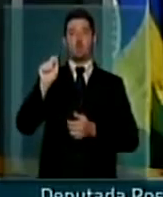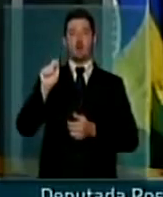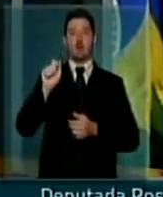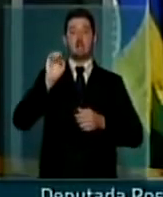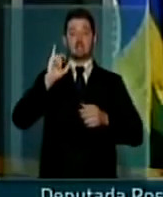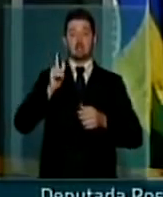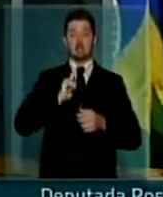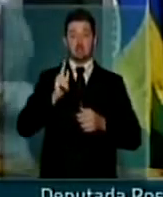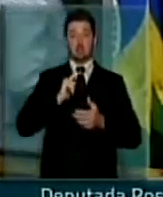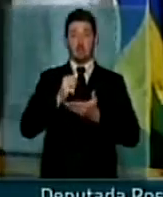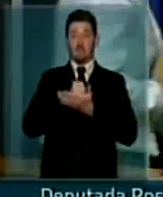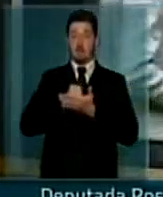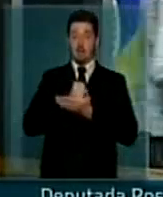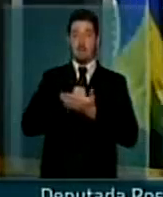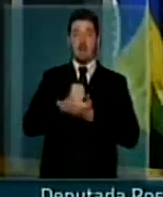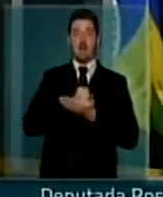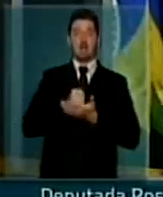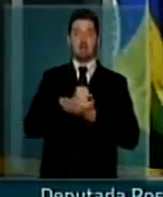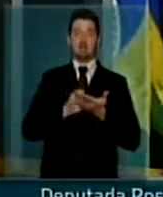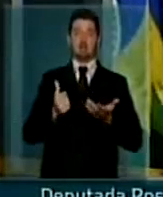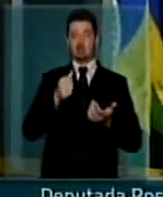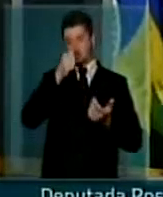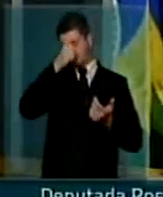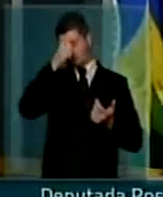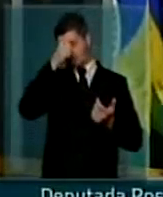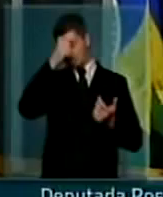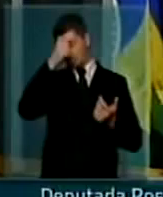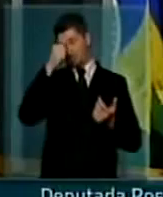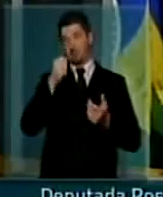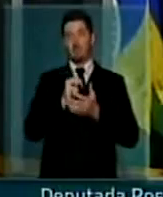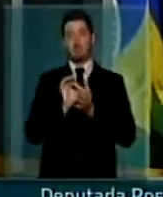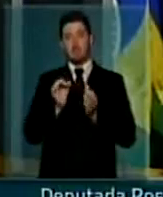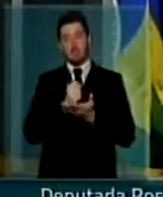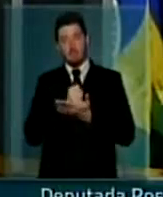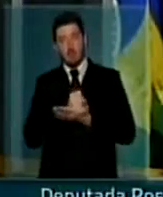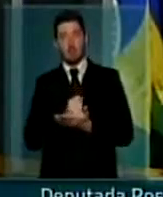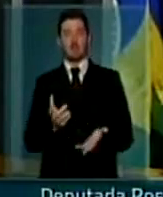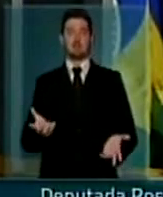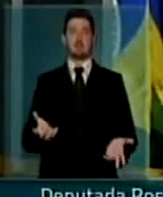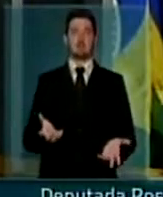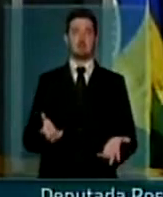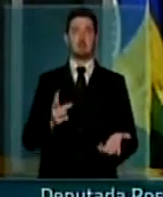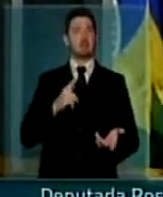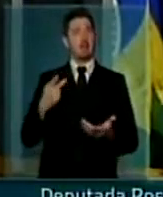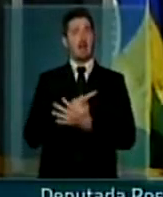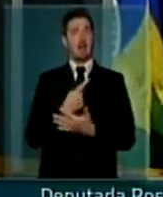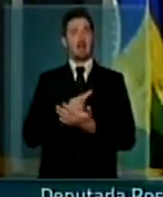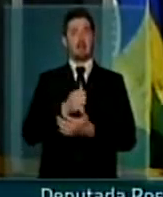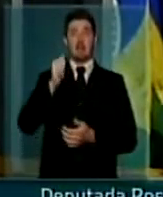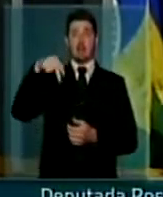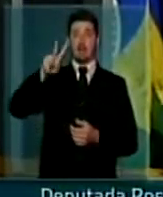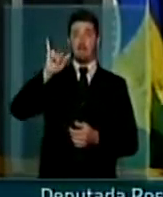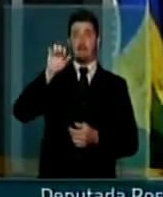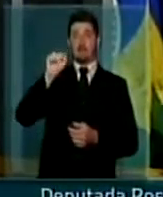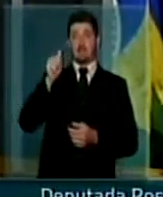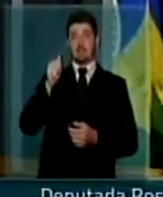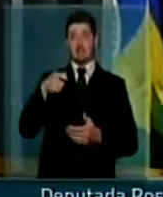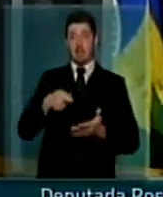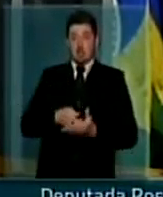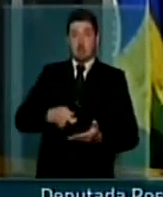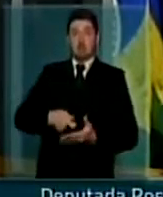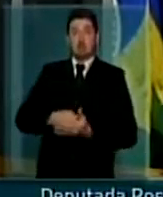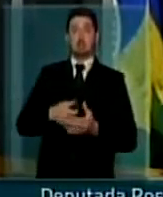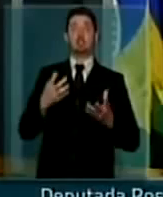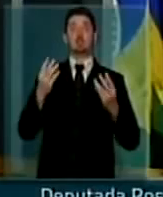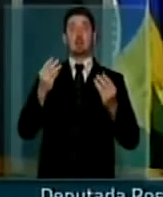medicamentos manipulados por farmácias e herbanários. Alguma coisa está errada. Ou a Anvisa exige demais